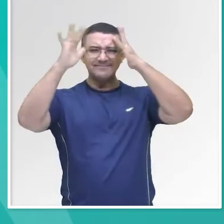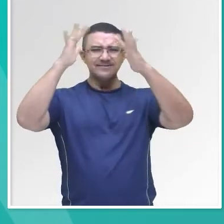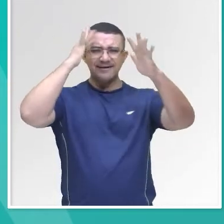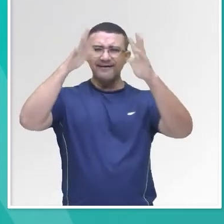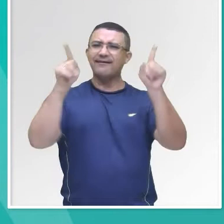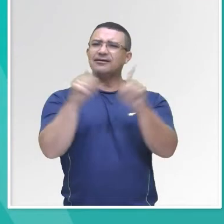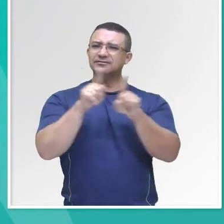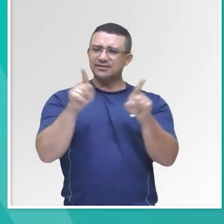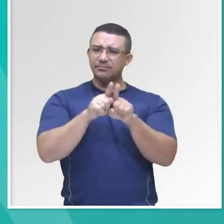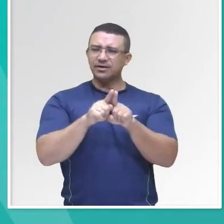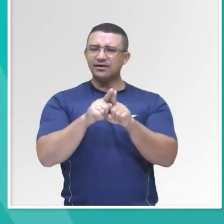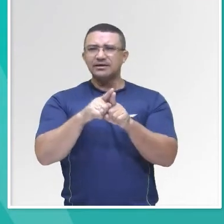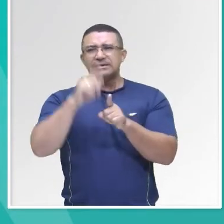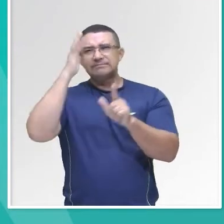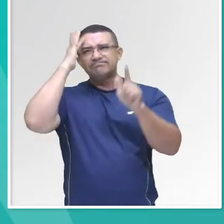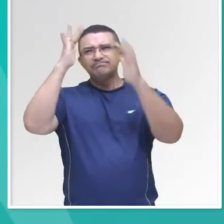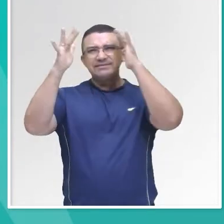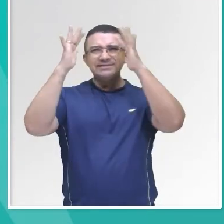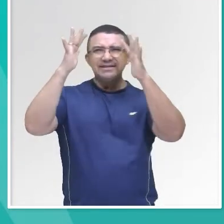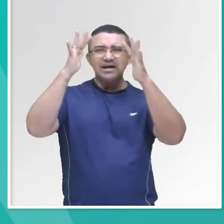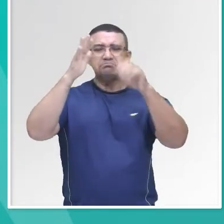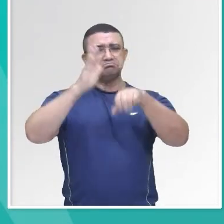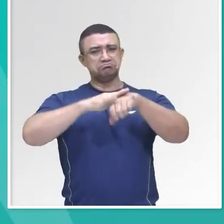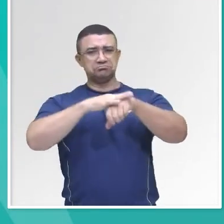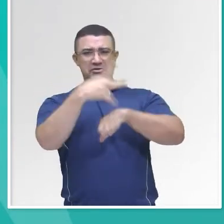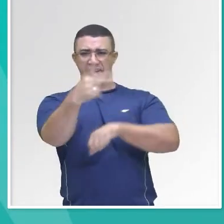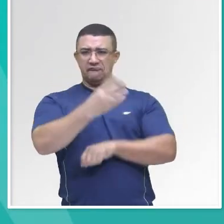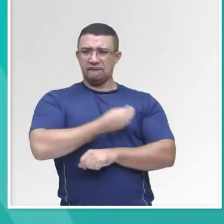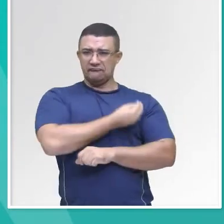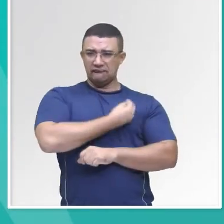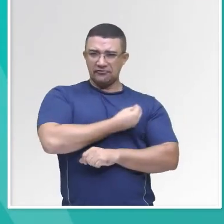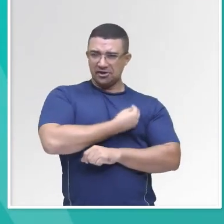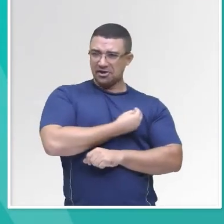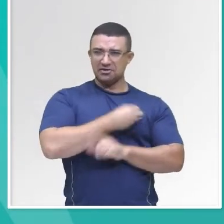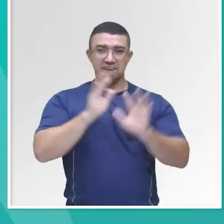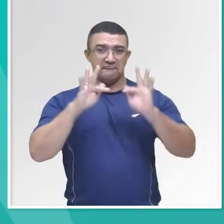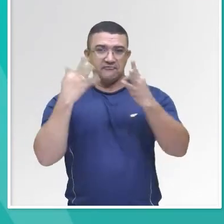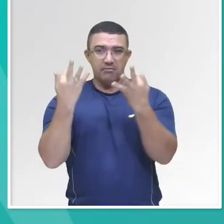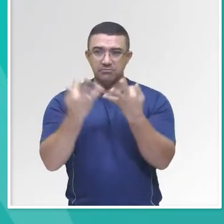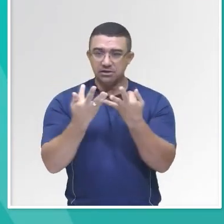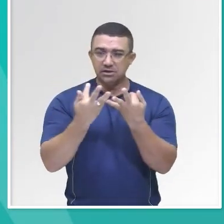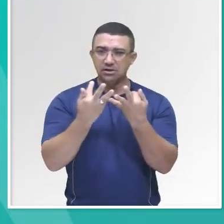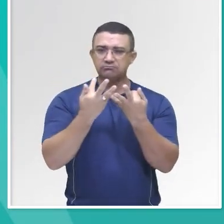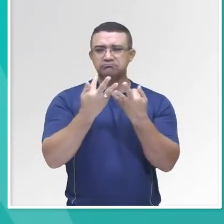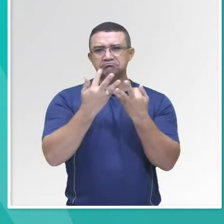para a realidade de vocês, né? Ou da família, de alguém que vocês possam